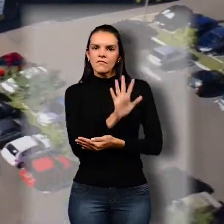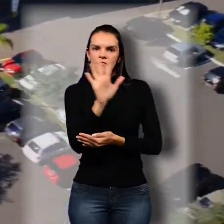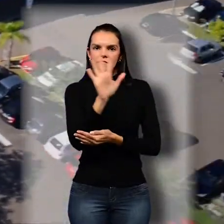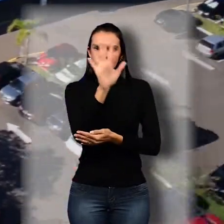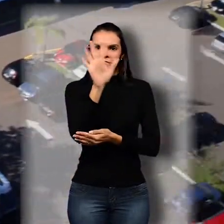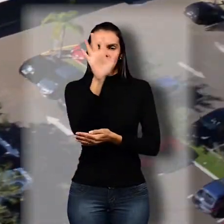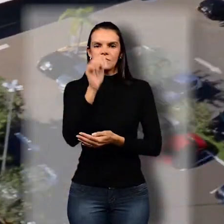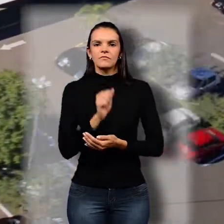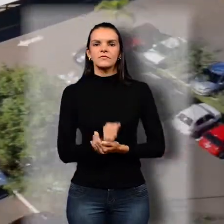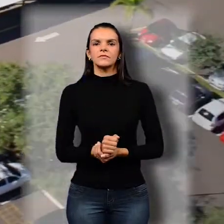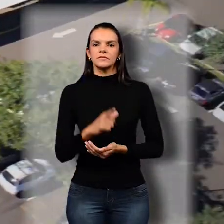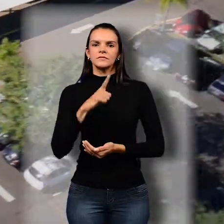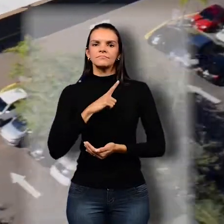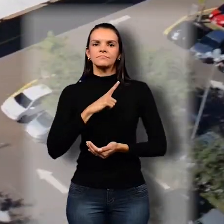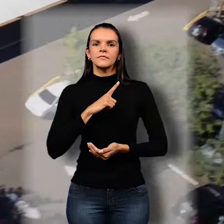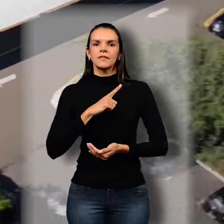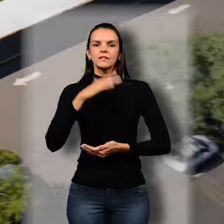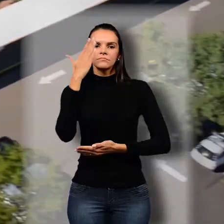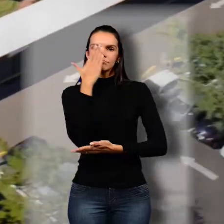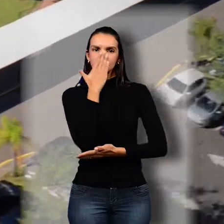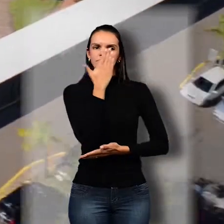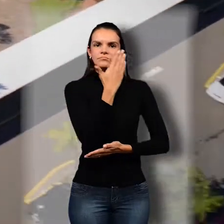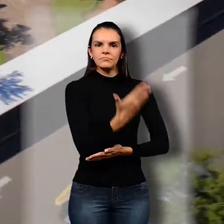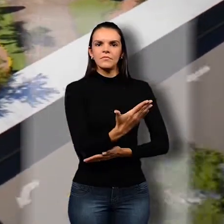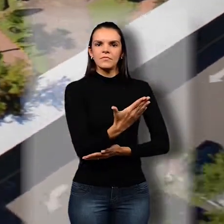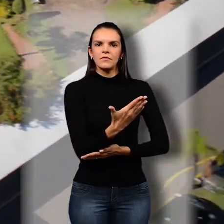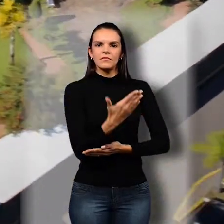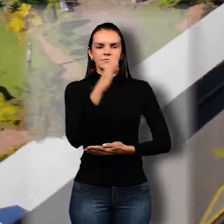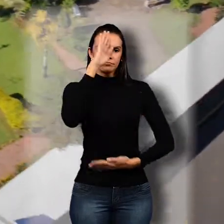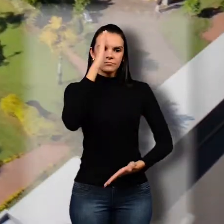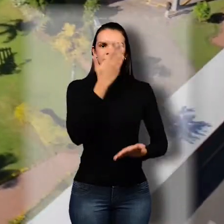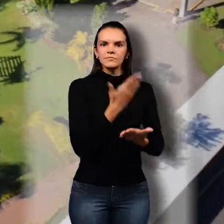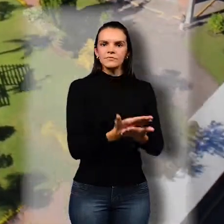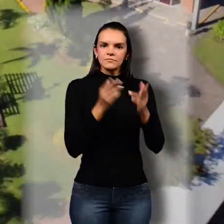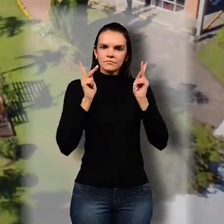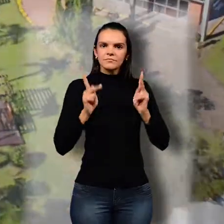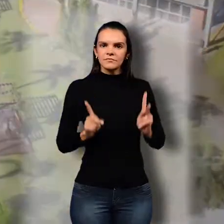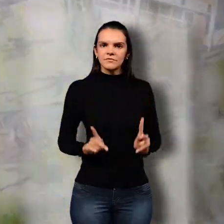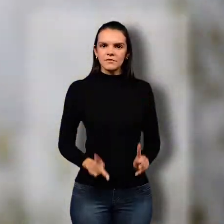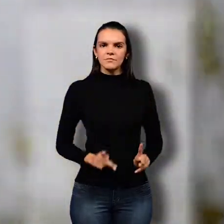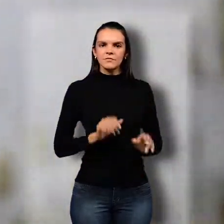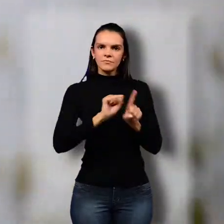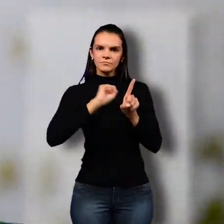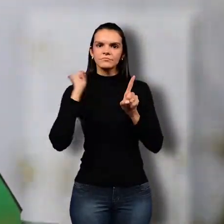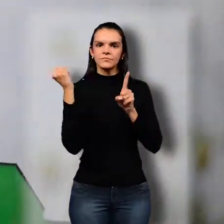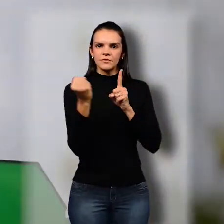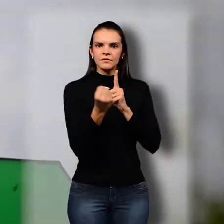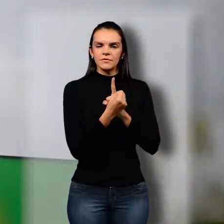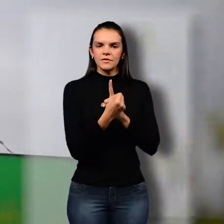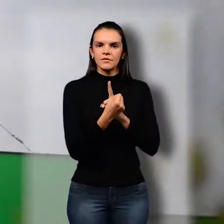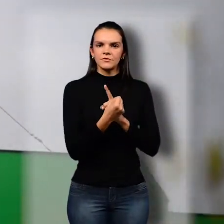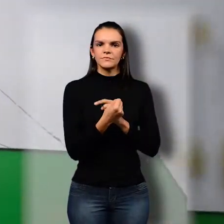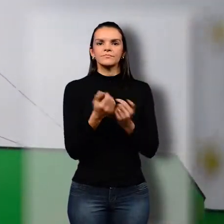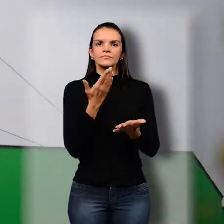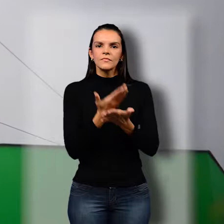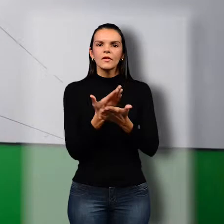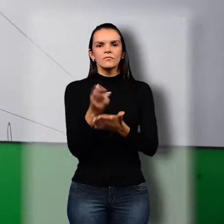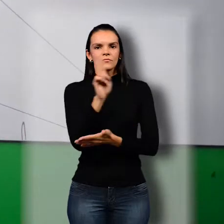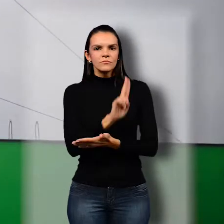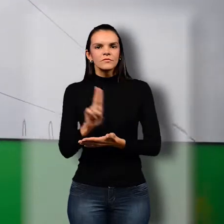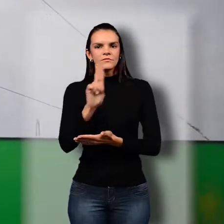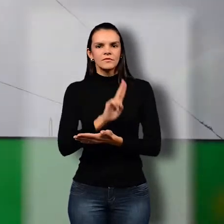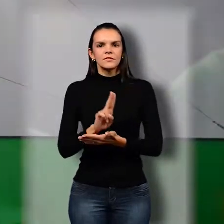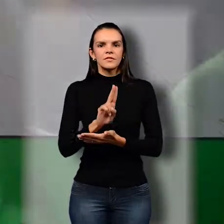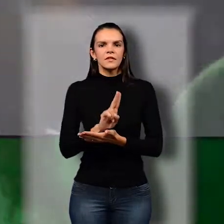possui reputação sólida perante seus públicos estratégicos. Com a visão de ser uma universidade reconhecida